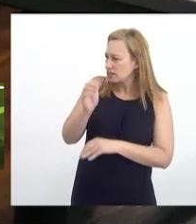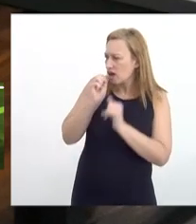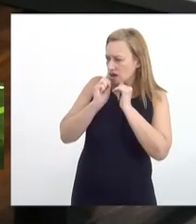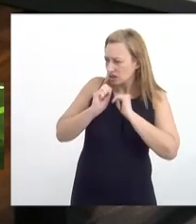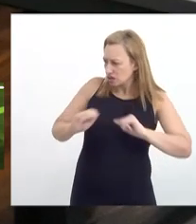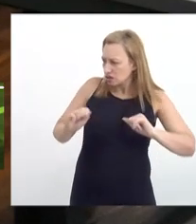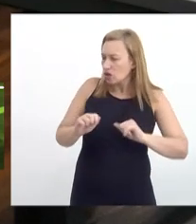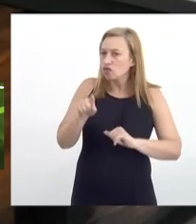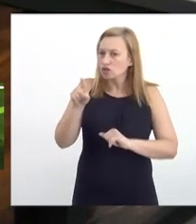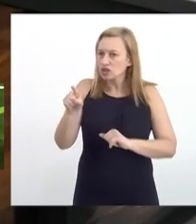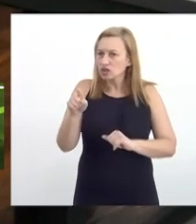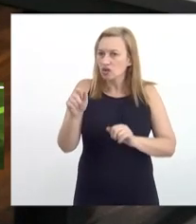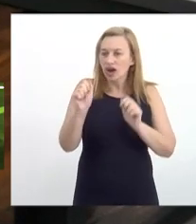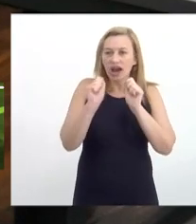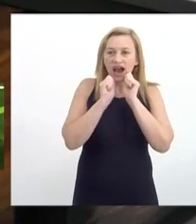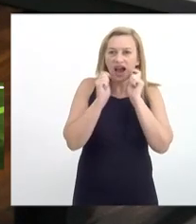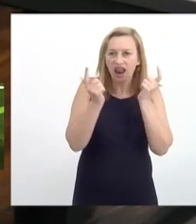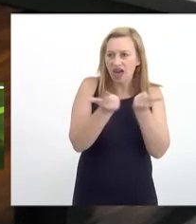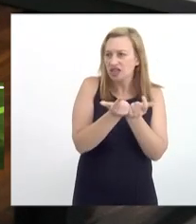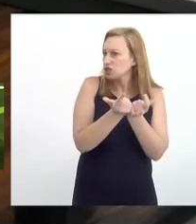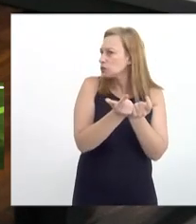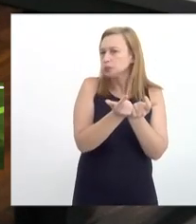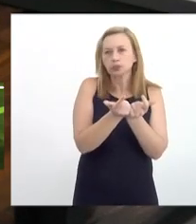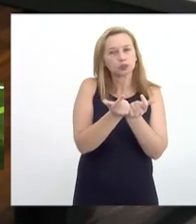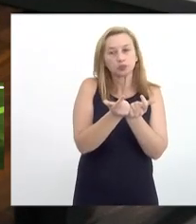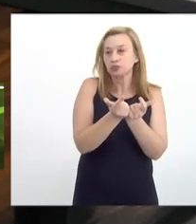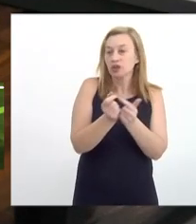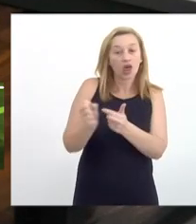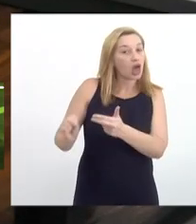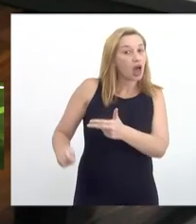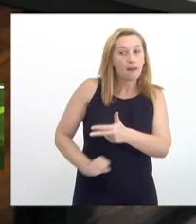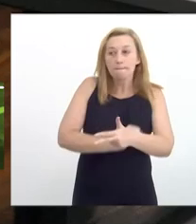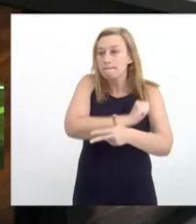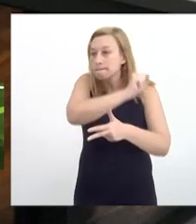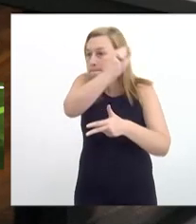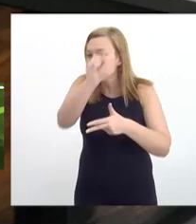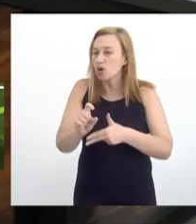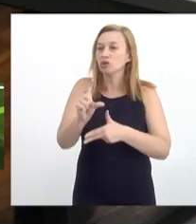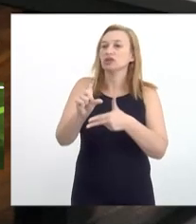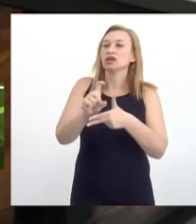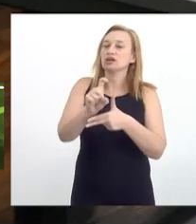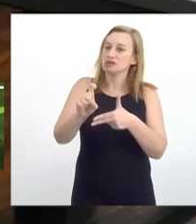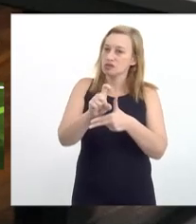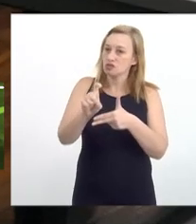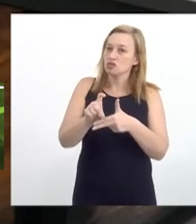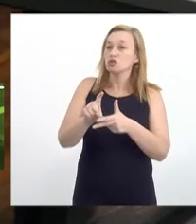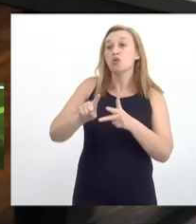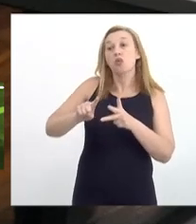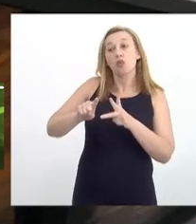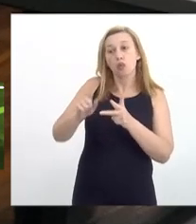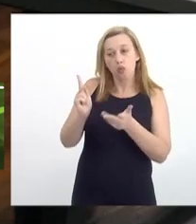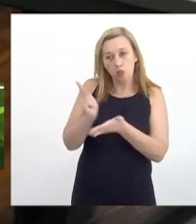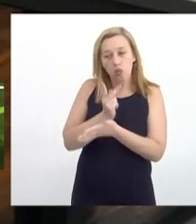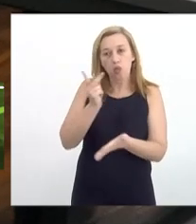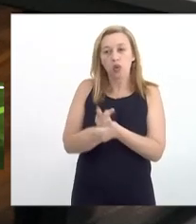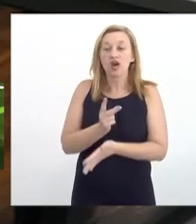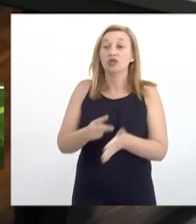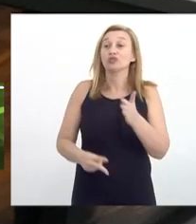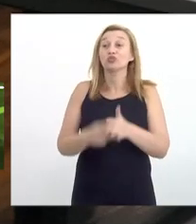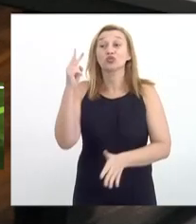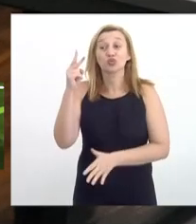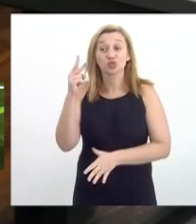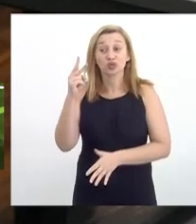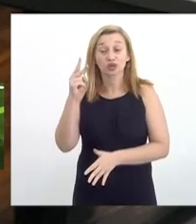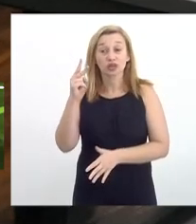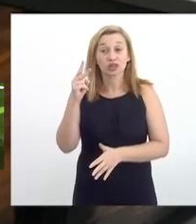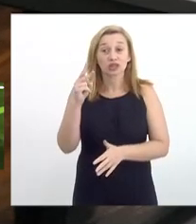vocês colocam alerje, não é alerje, é poder executivo, tem a ser erro duas vezes. Alerje é